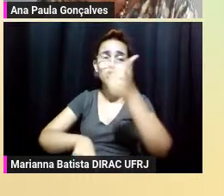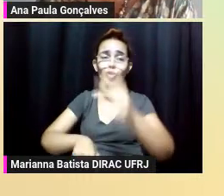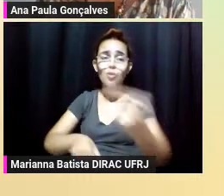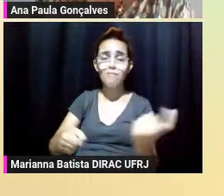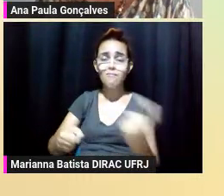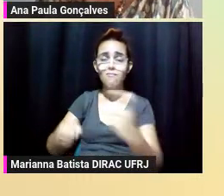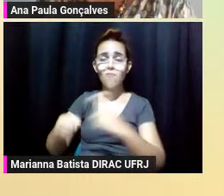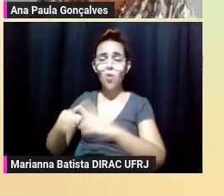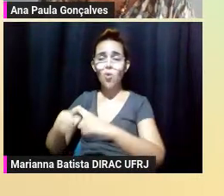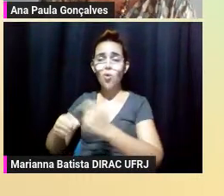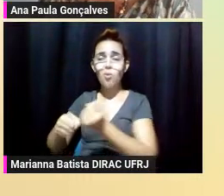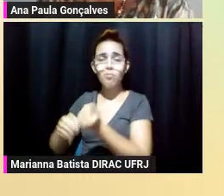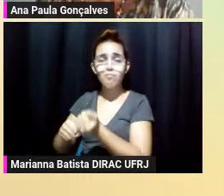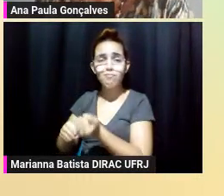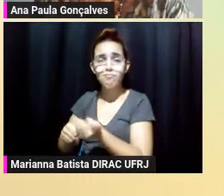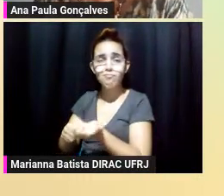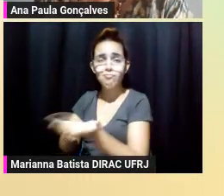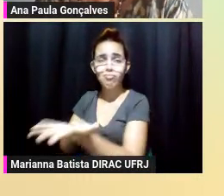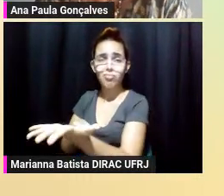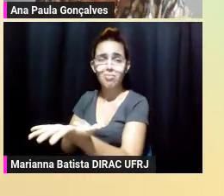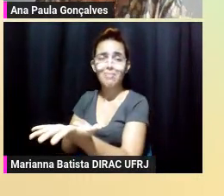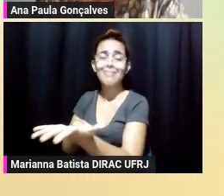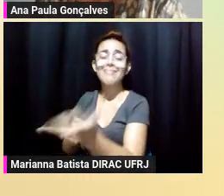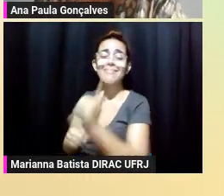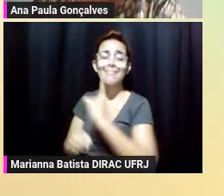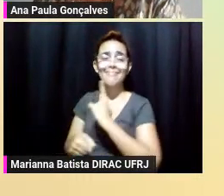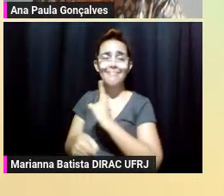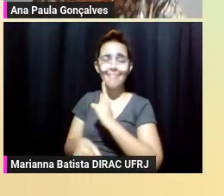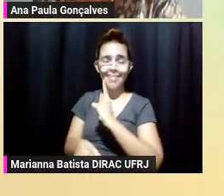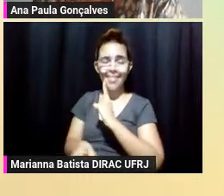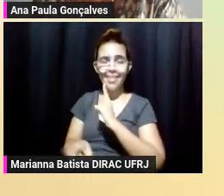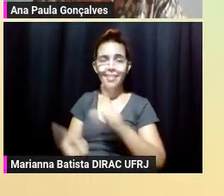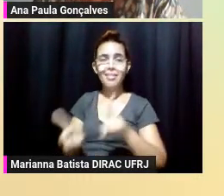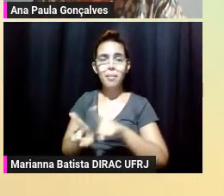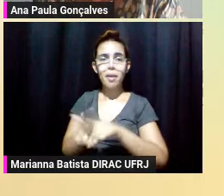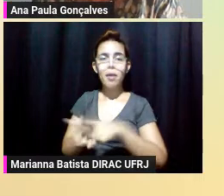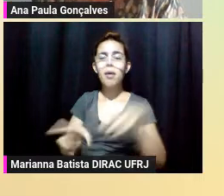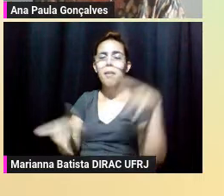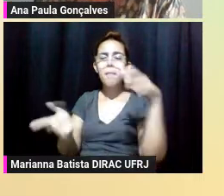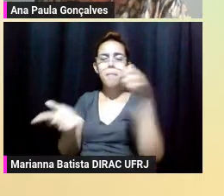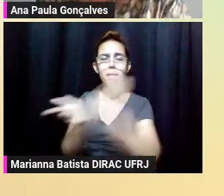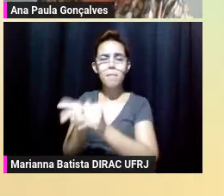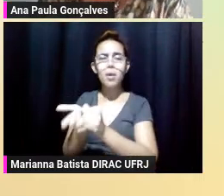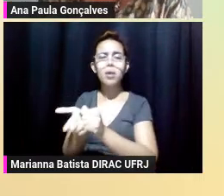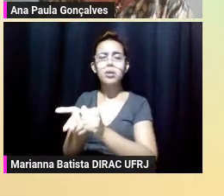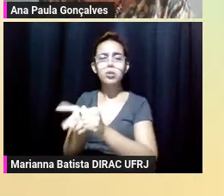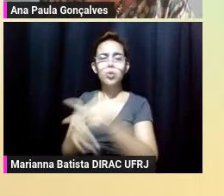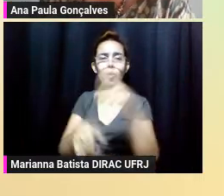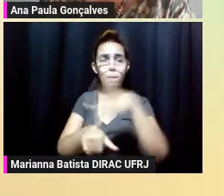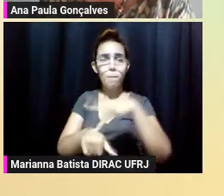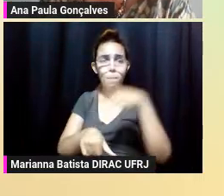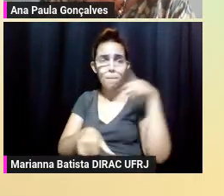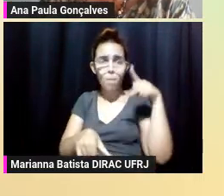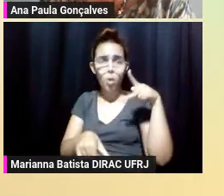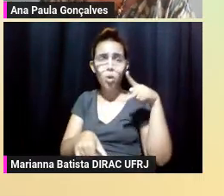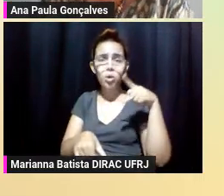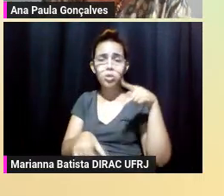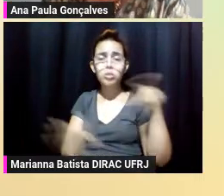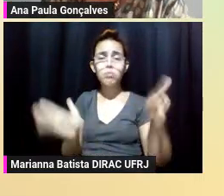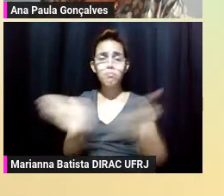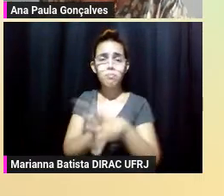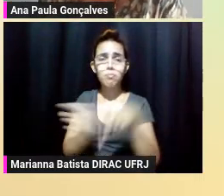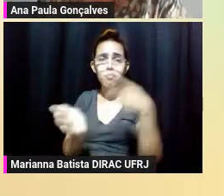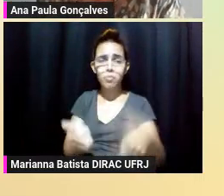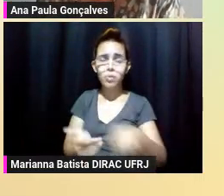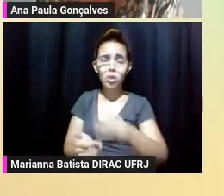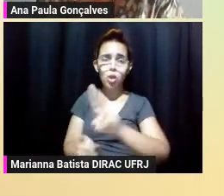bem. Um dia eu me matriculo numa pós-graduação da UF, que era online, e aí começo a conversar com uma amiga minha que estava